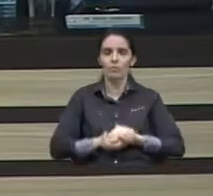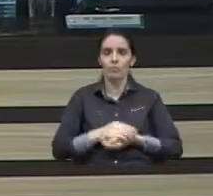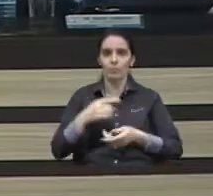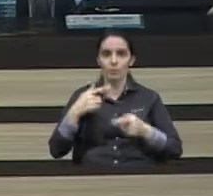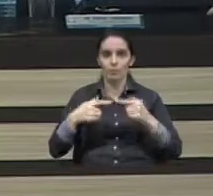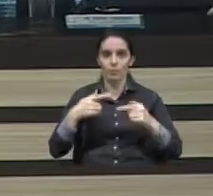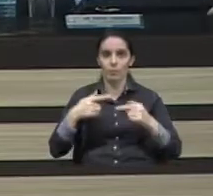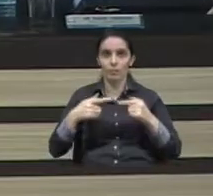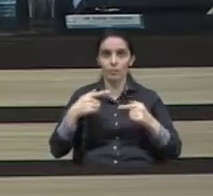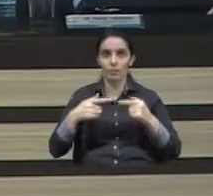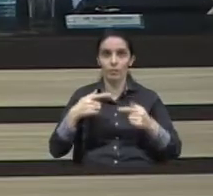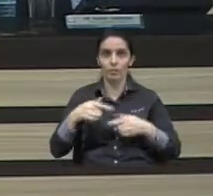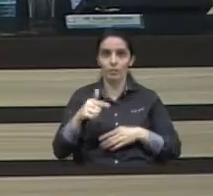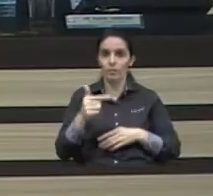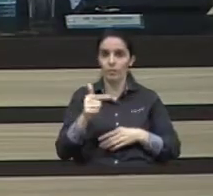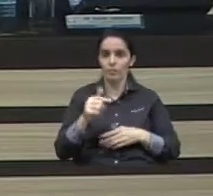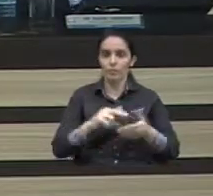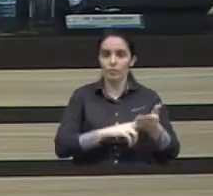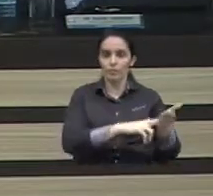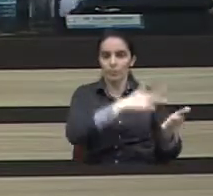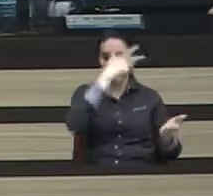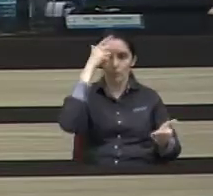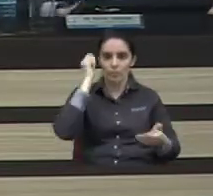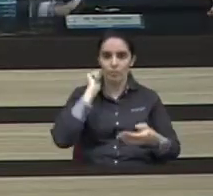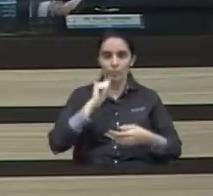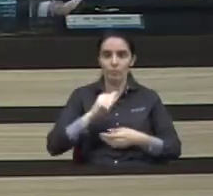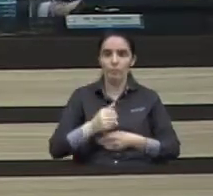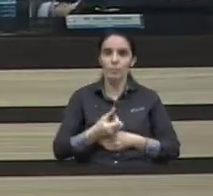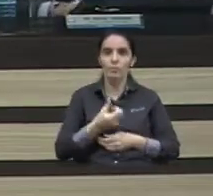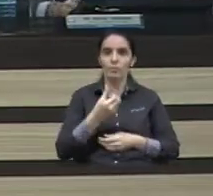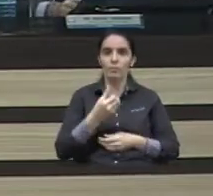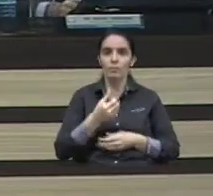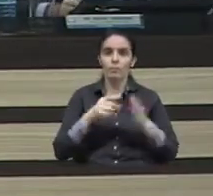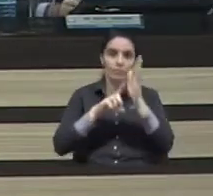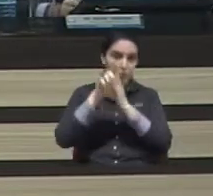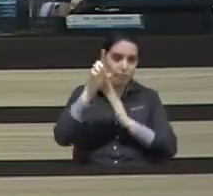discussão. Não havendo executivo. Requerimento número